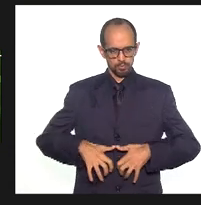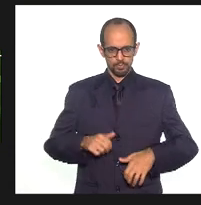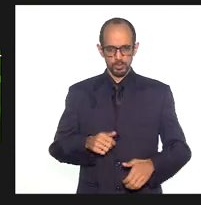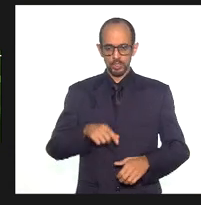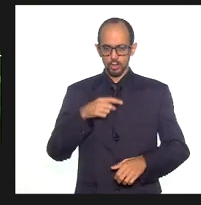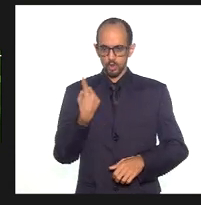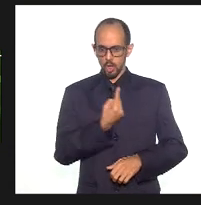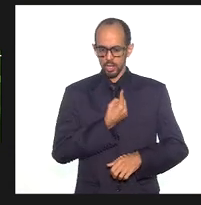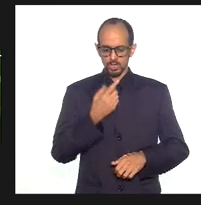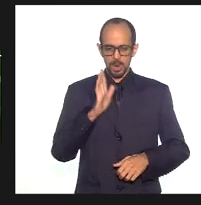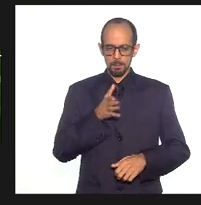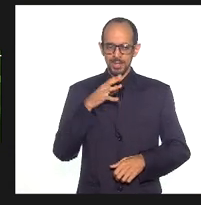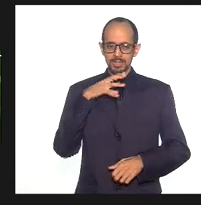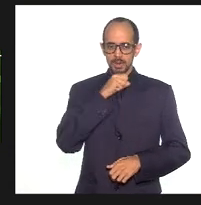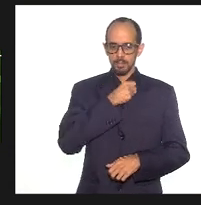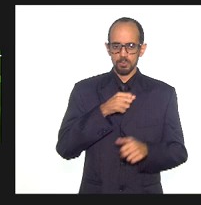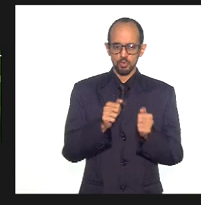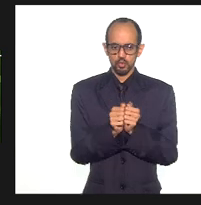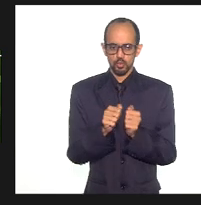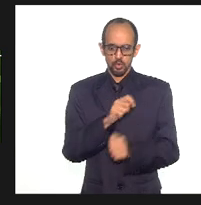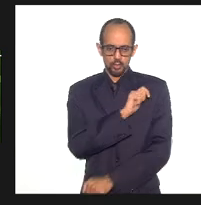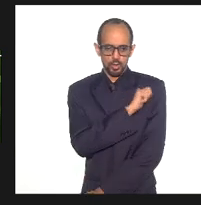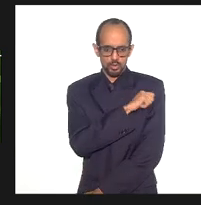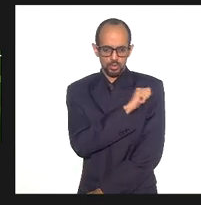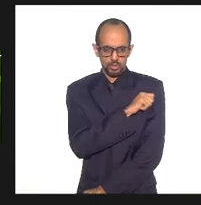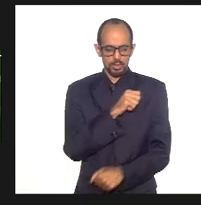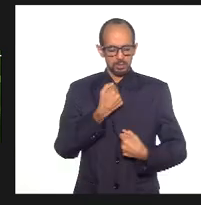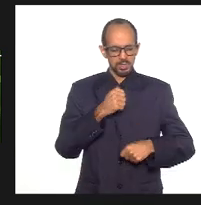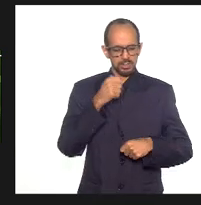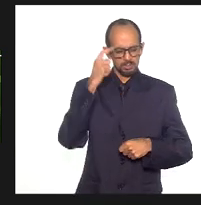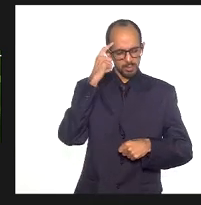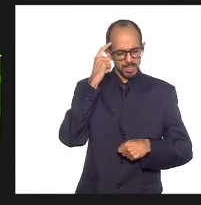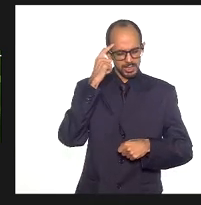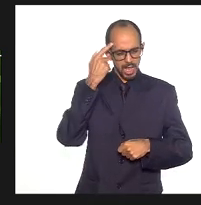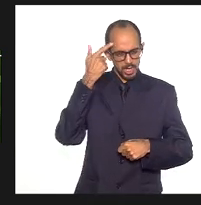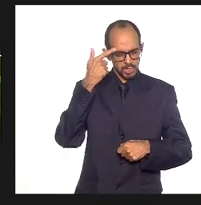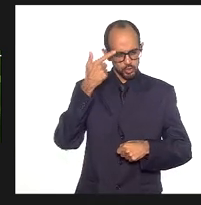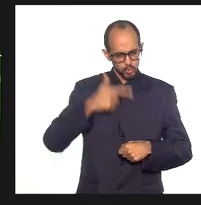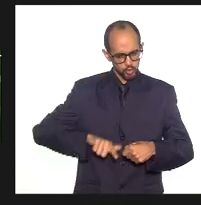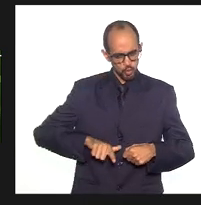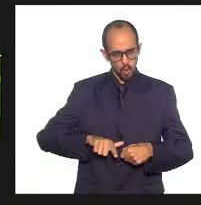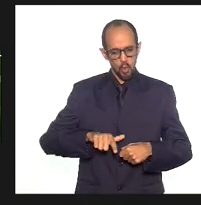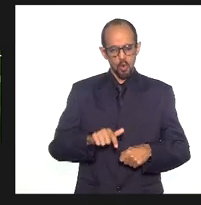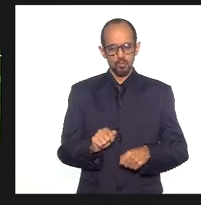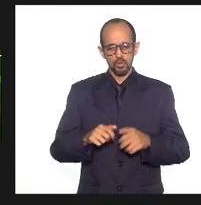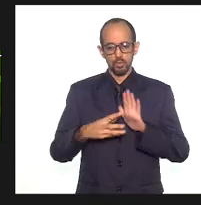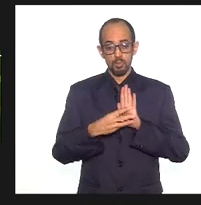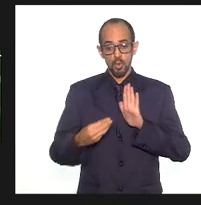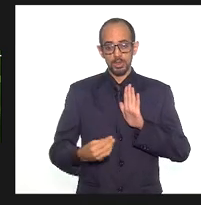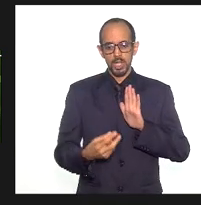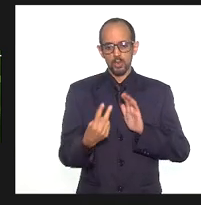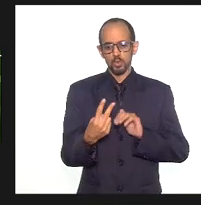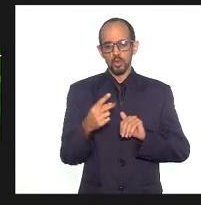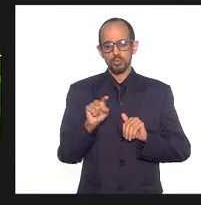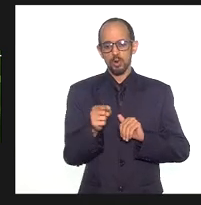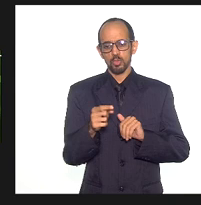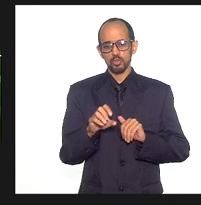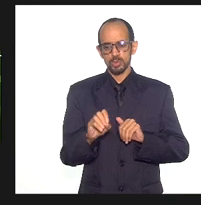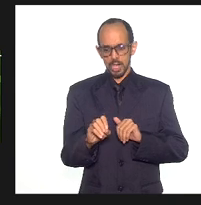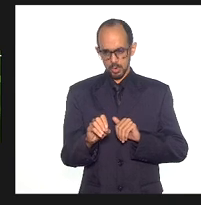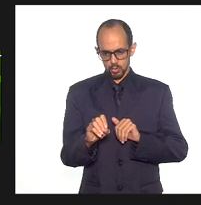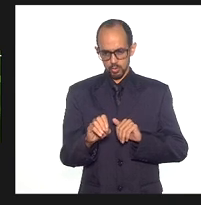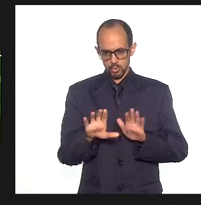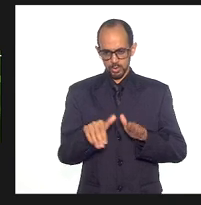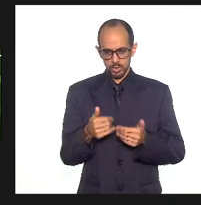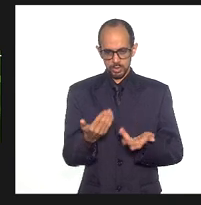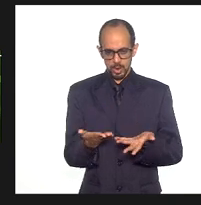diálogos com os auditores, de modo que a gente teve que repensar a versão 2.0 para entregar a base de dados. Então, para que